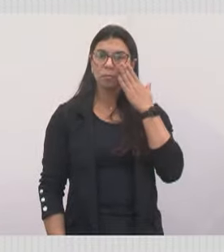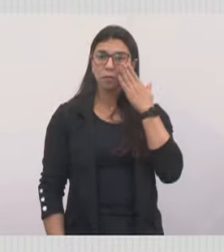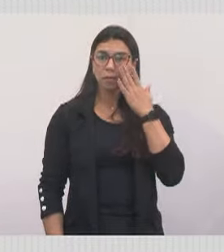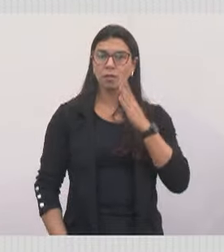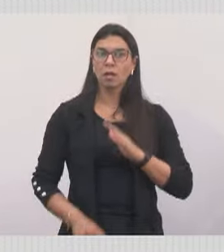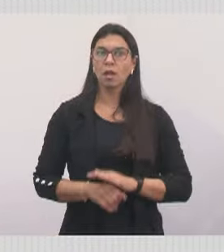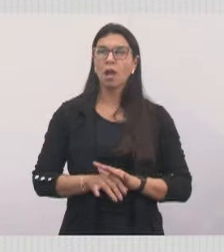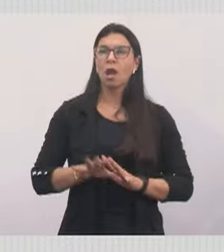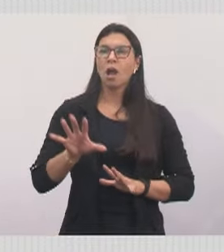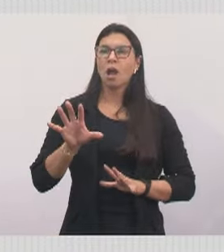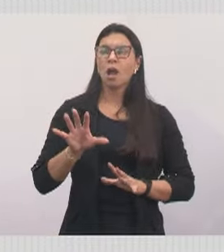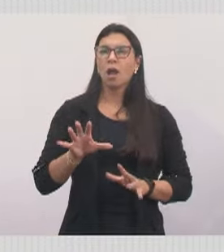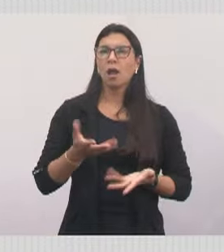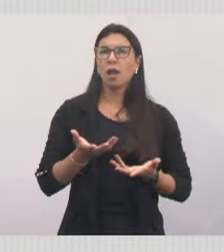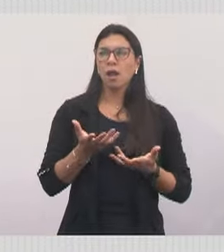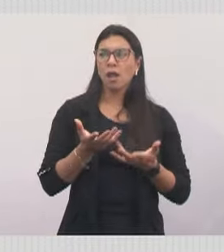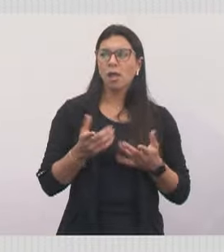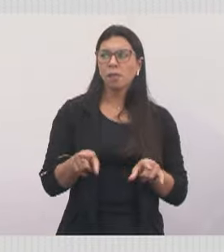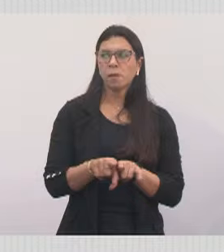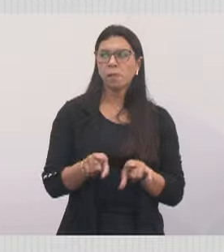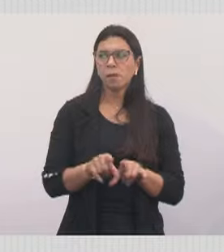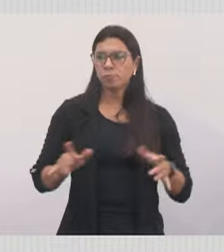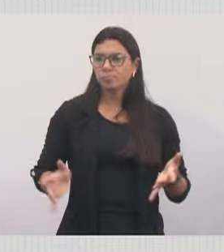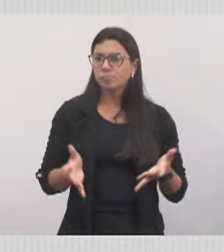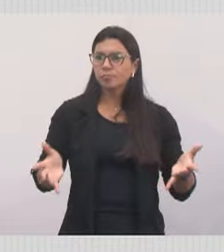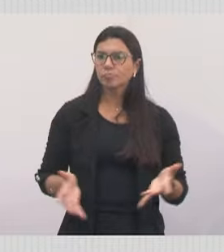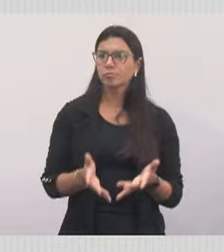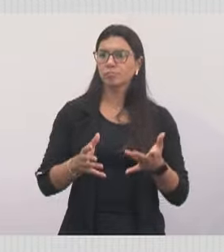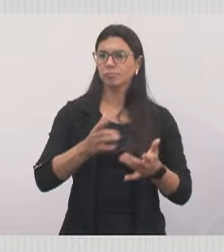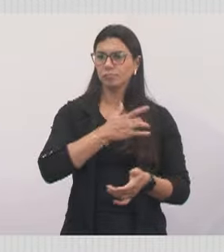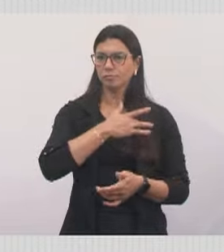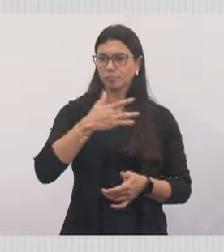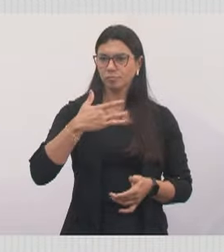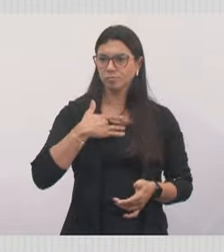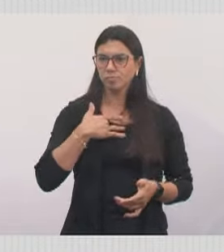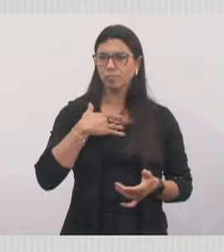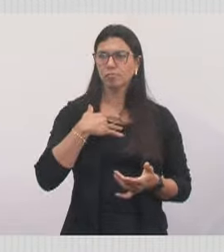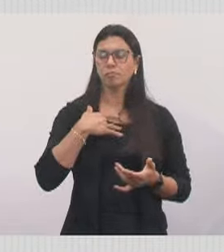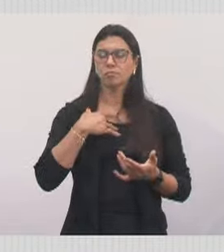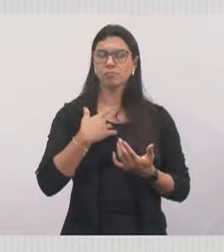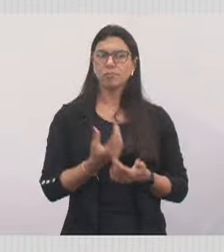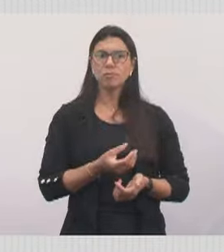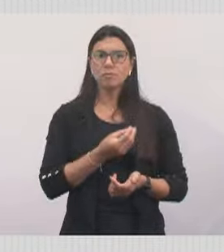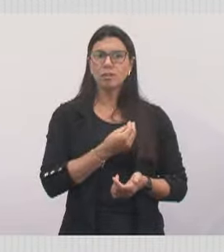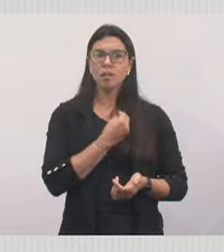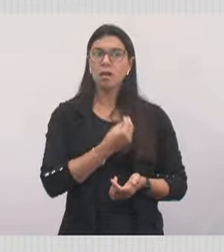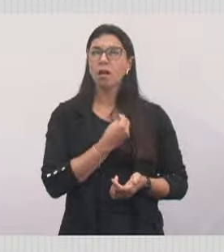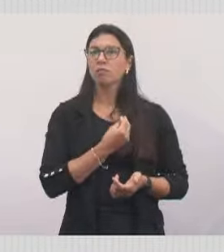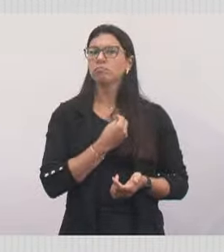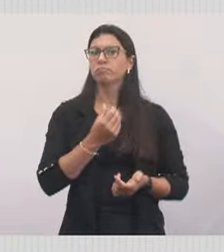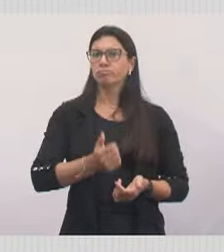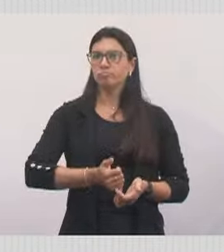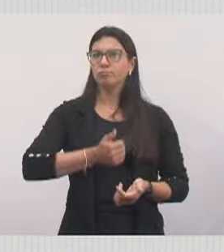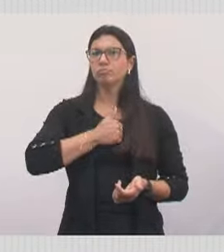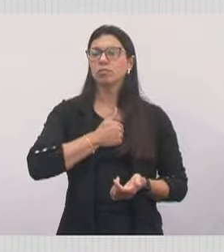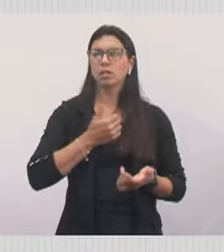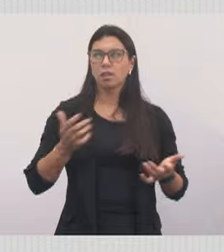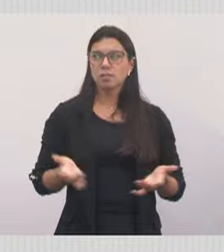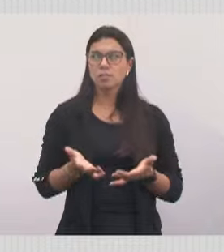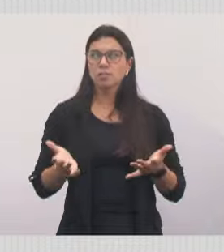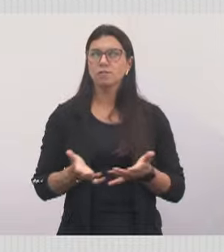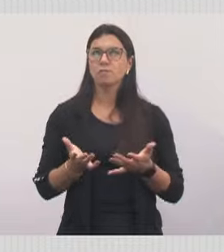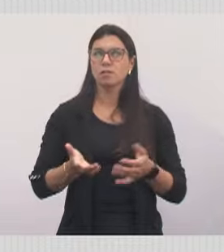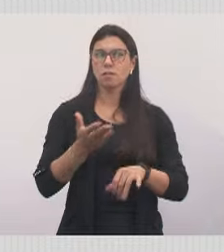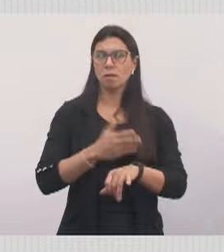Busca promover a saúde e o bem-estar dos participantes, incentivando a prática das atividades físicas e